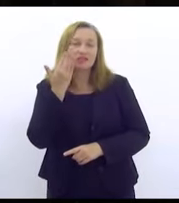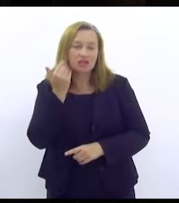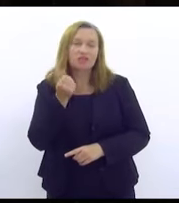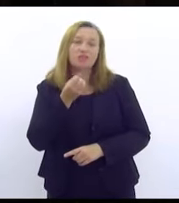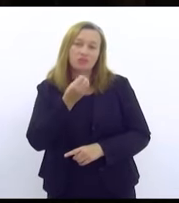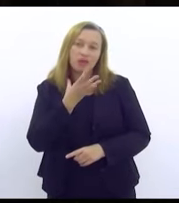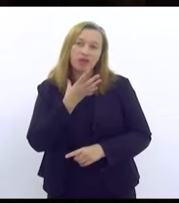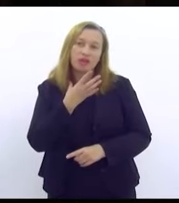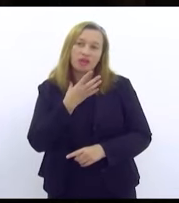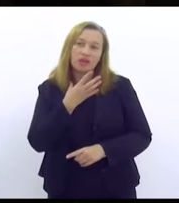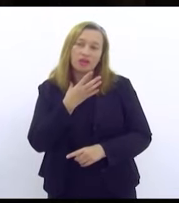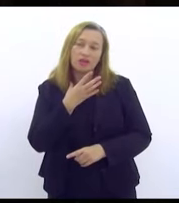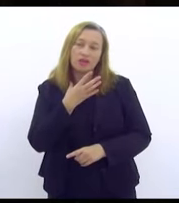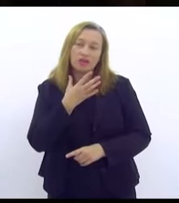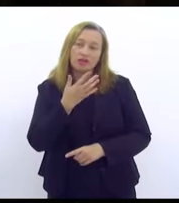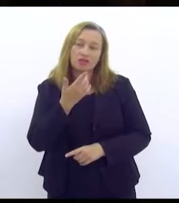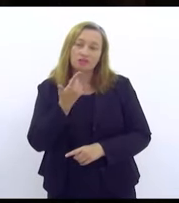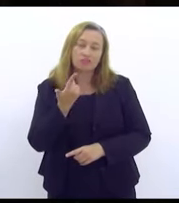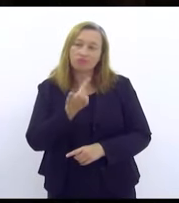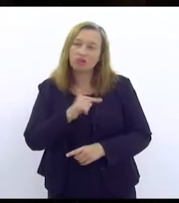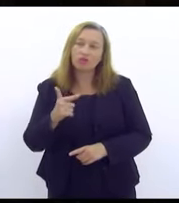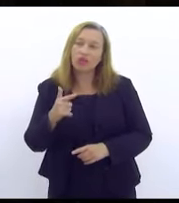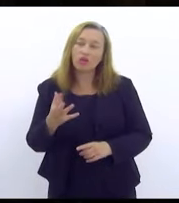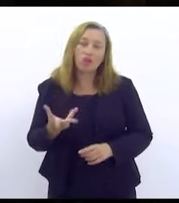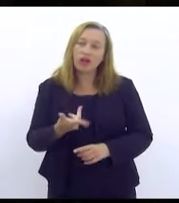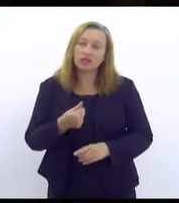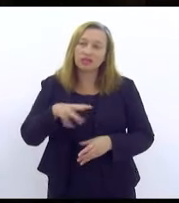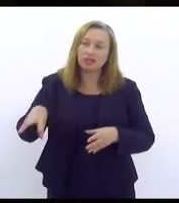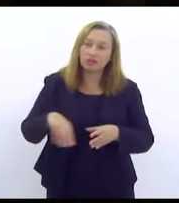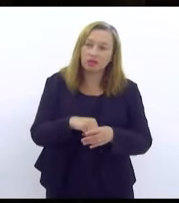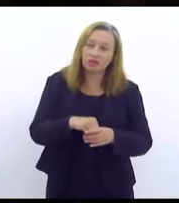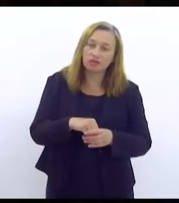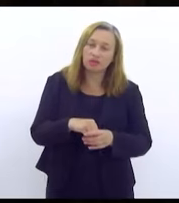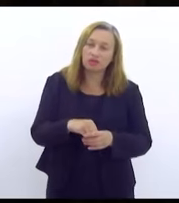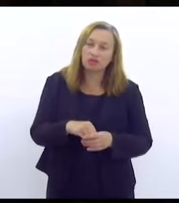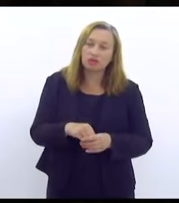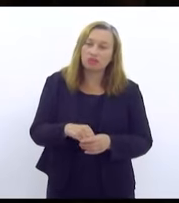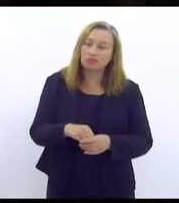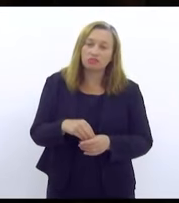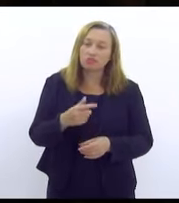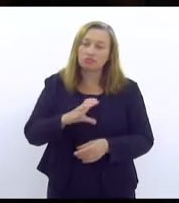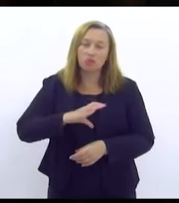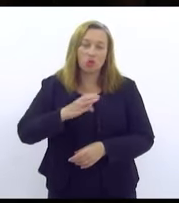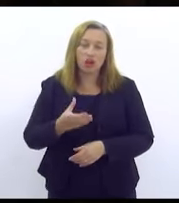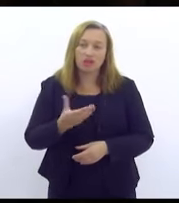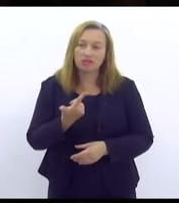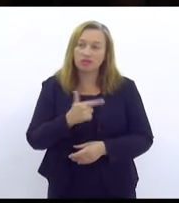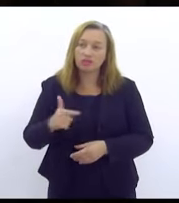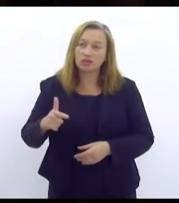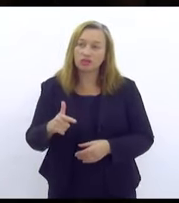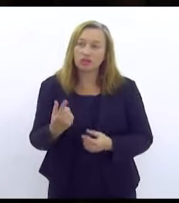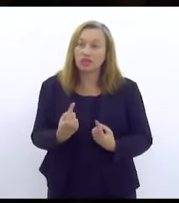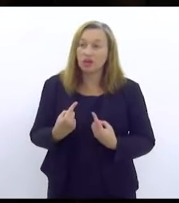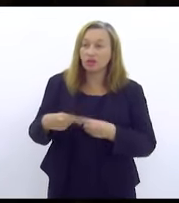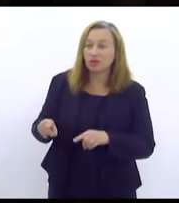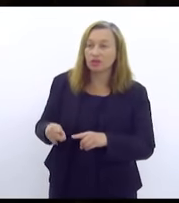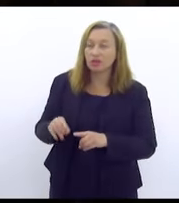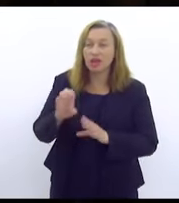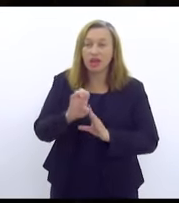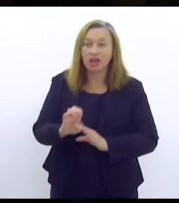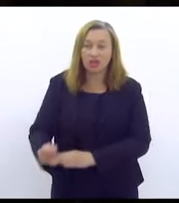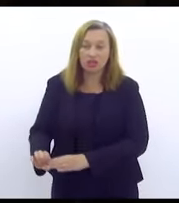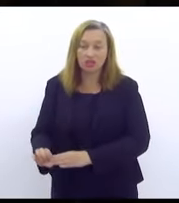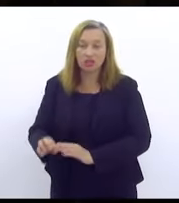bem que ele não tem condições de implementar, primeiro que não tem envergadura moral de fazê-lo, porque vai ter que contrariar a esquerda e